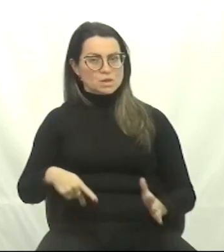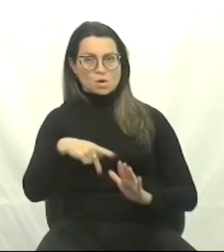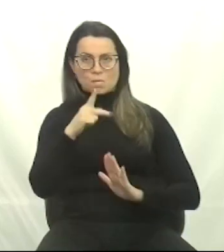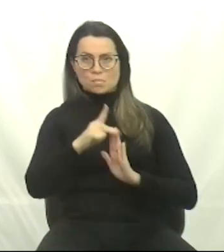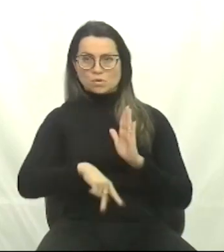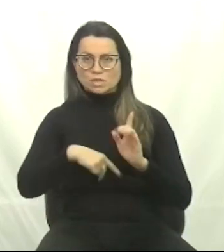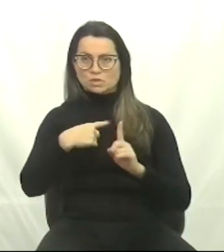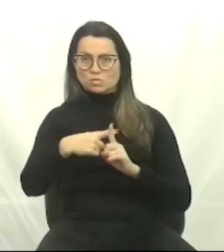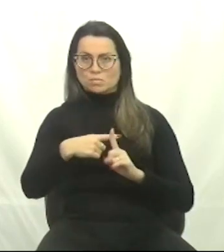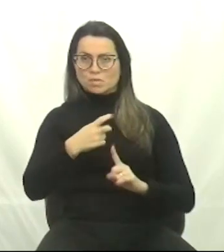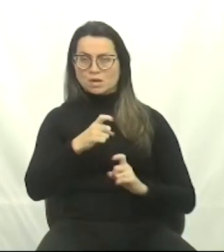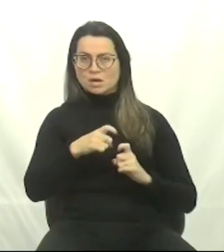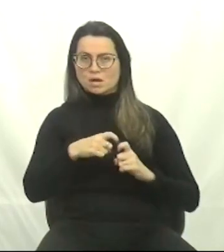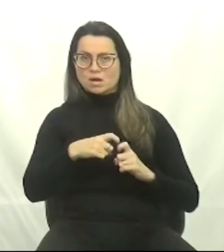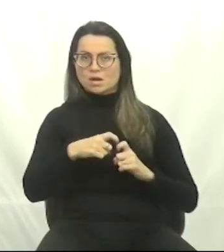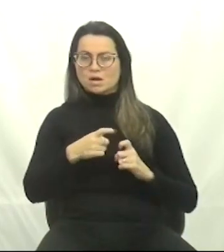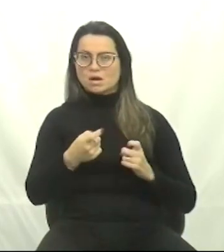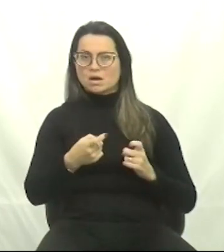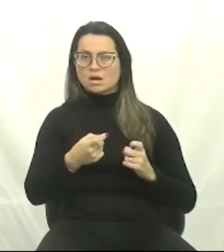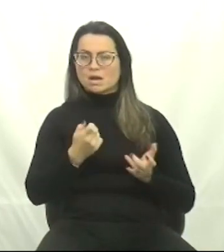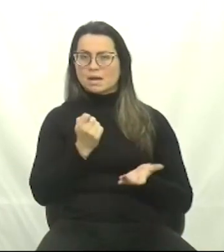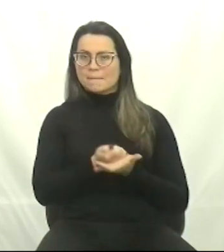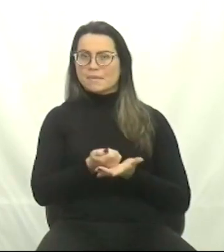é quem banca é o governo federal.